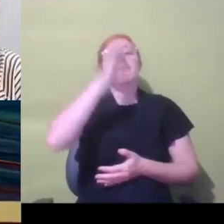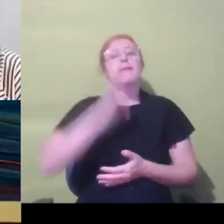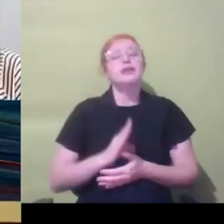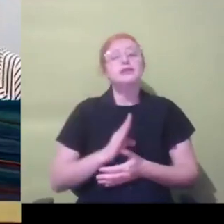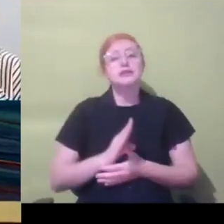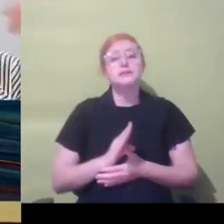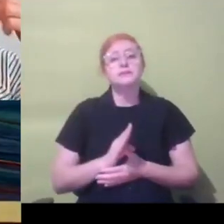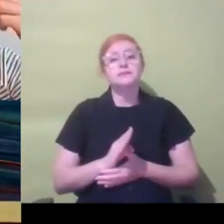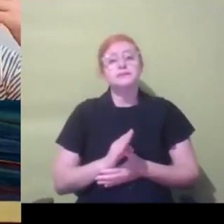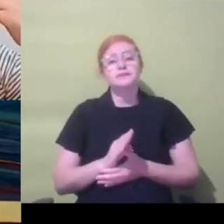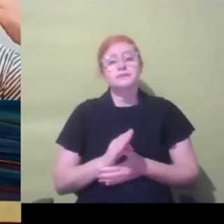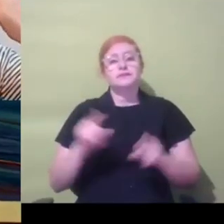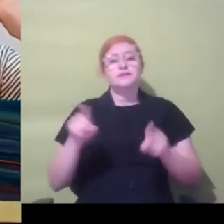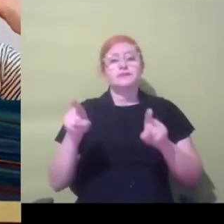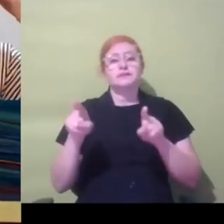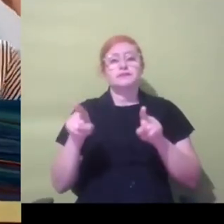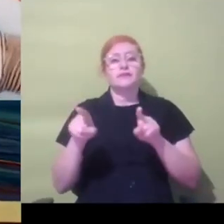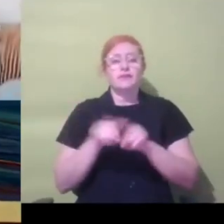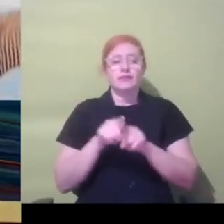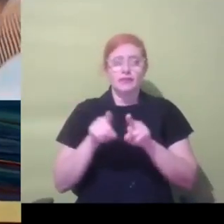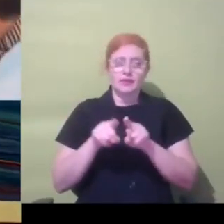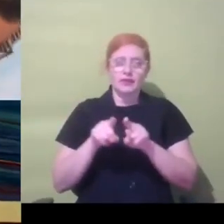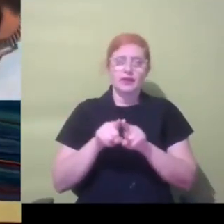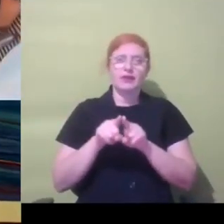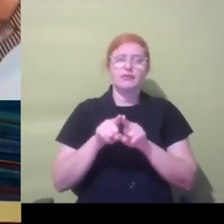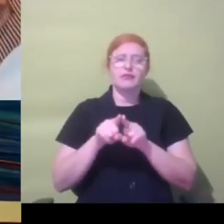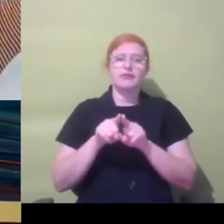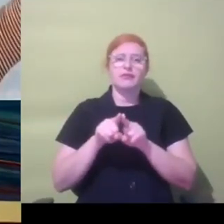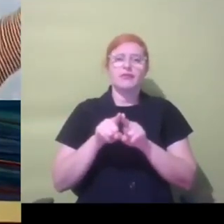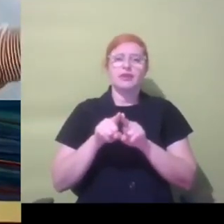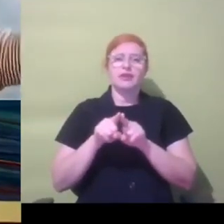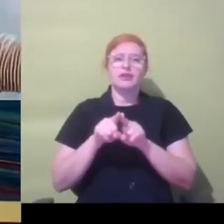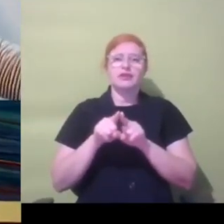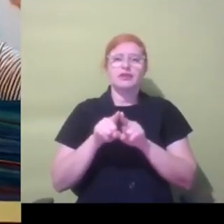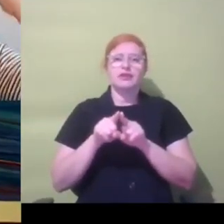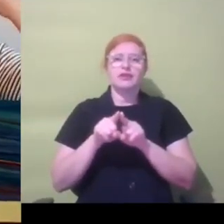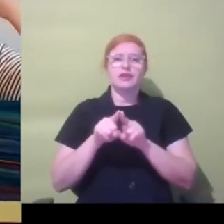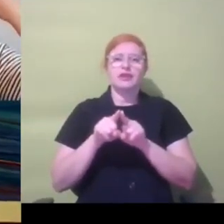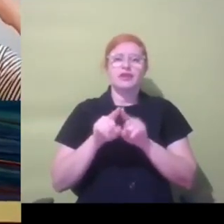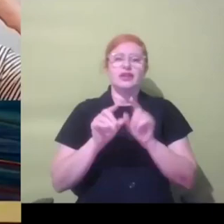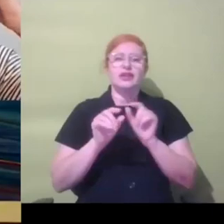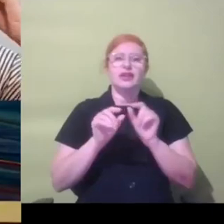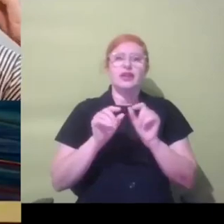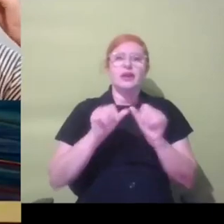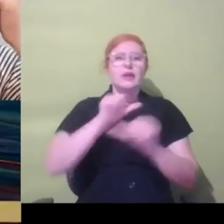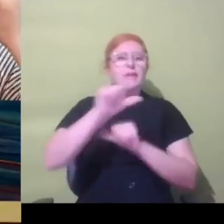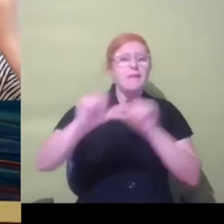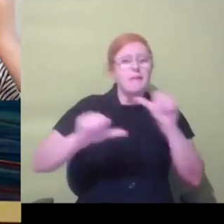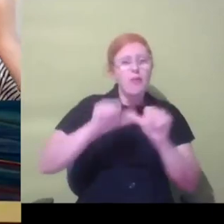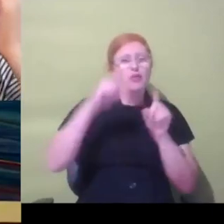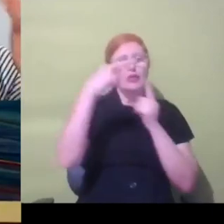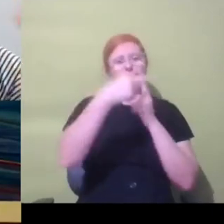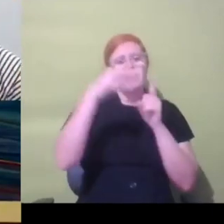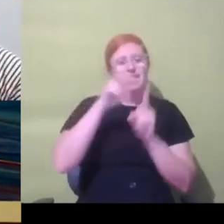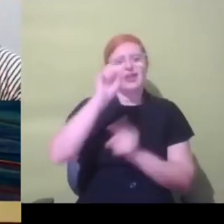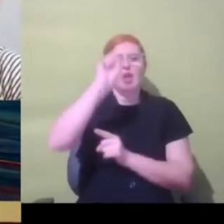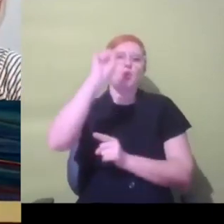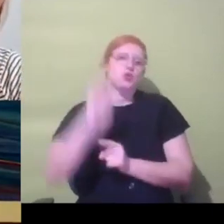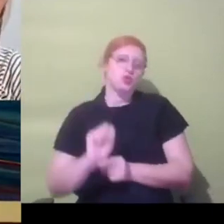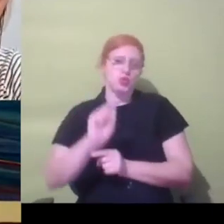Brasil e que deslocam um pouco dessa perspectiva sul-sudeste. Para fechar, depois